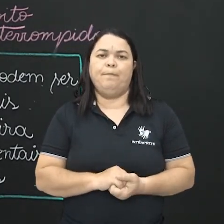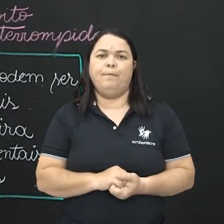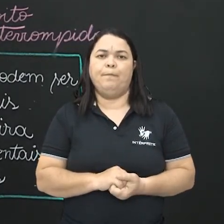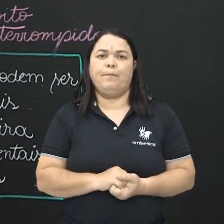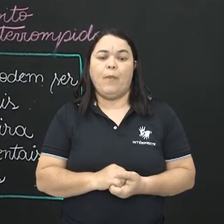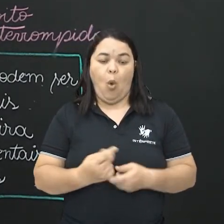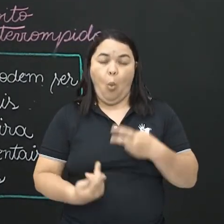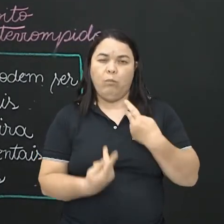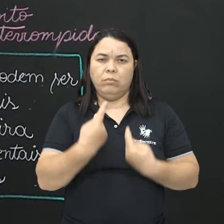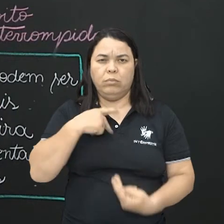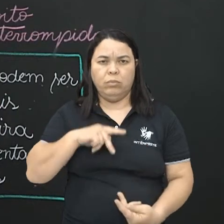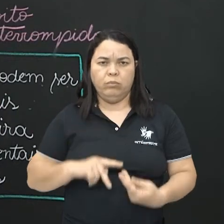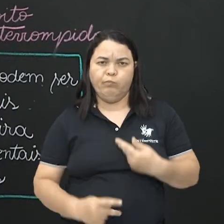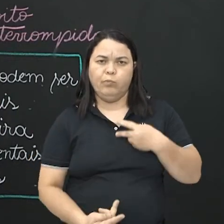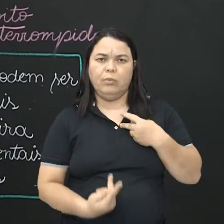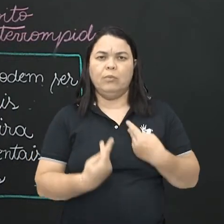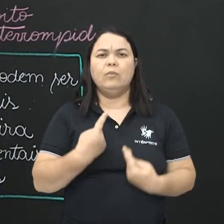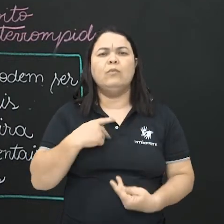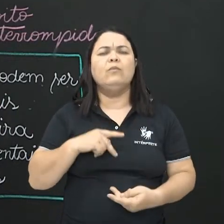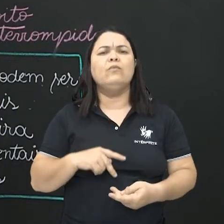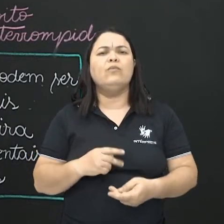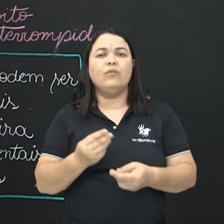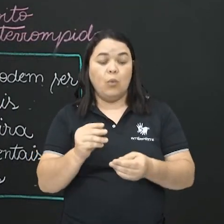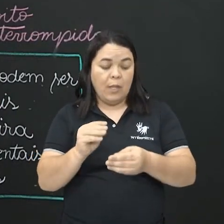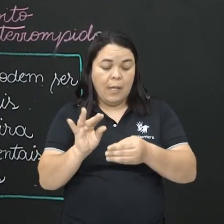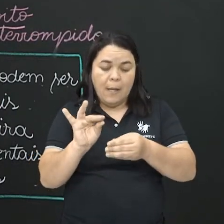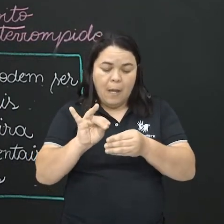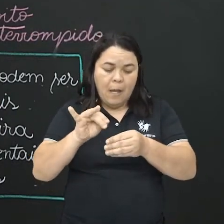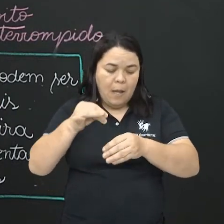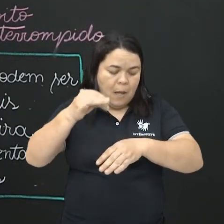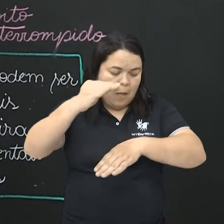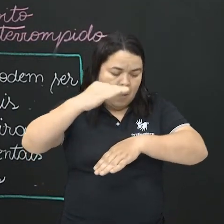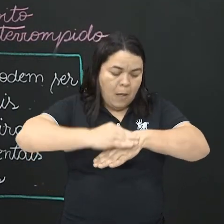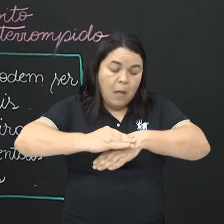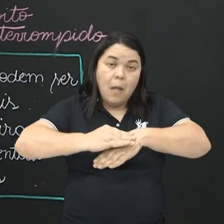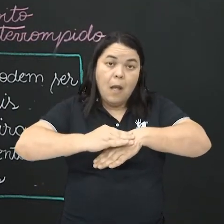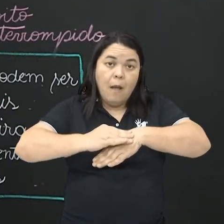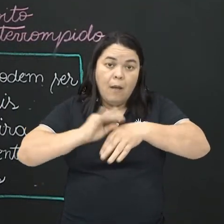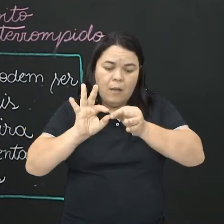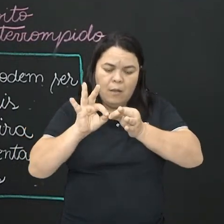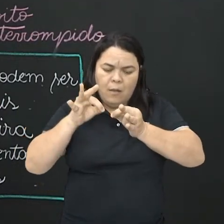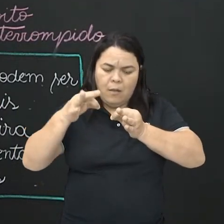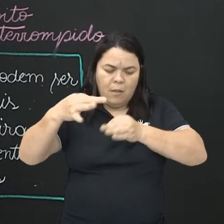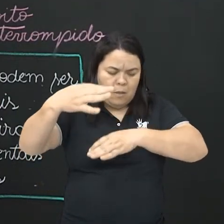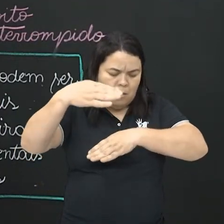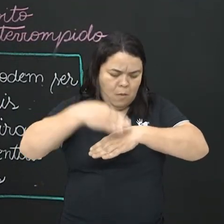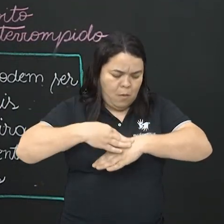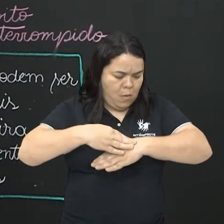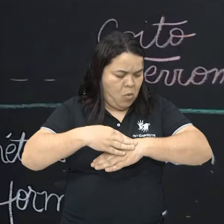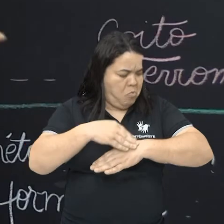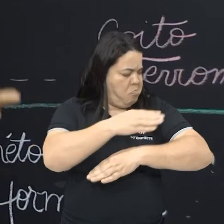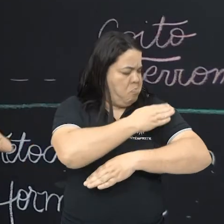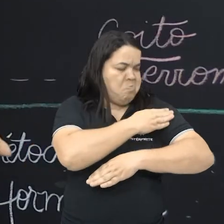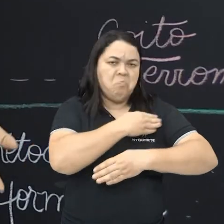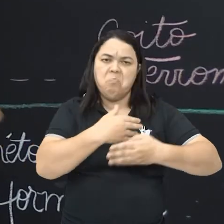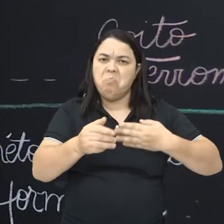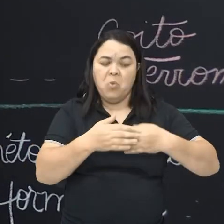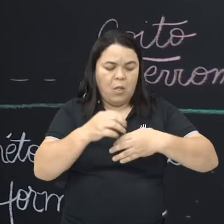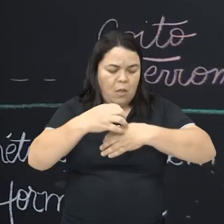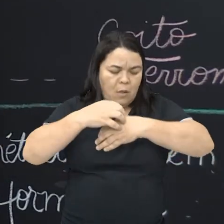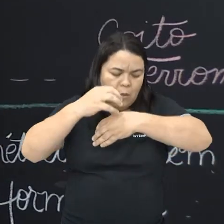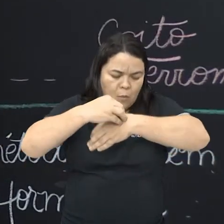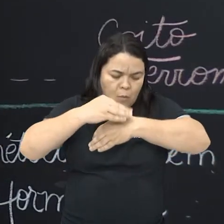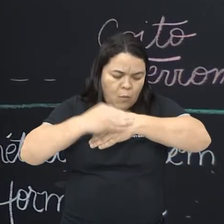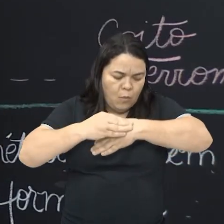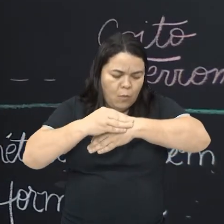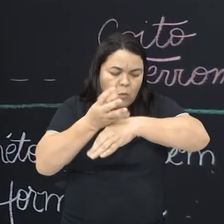dos hormônios via adesivos. São adesivos colocados em alguma parte do corpo e vão sendo liberados na pele. Muitas mulheres